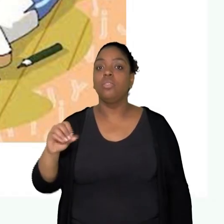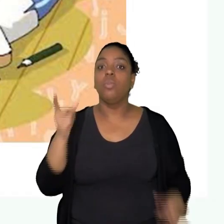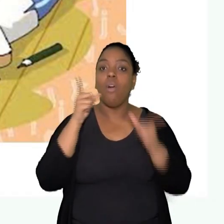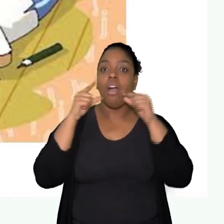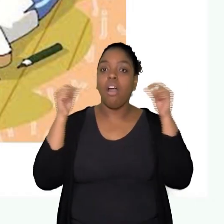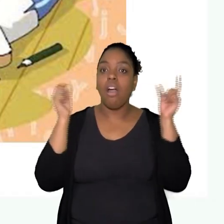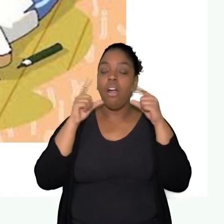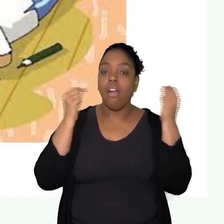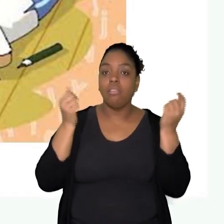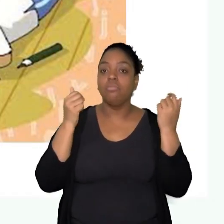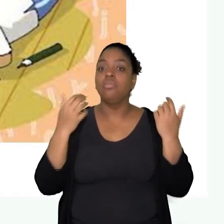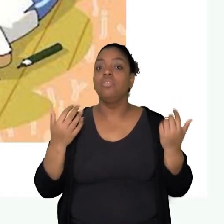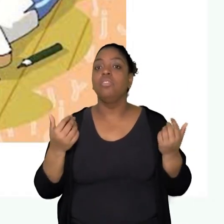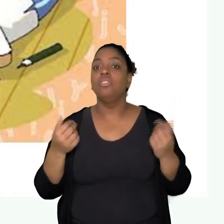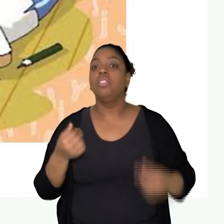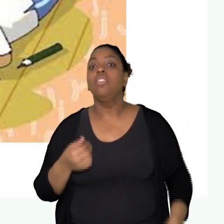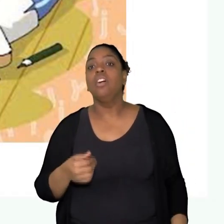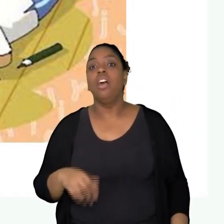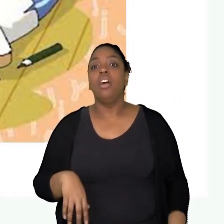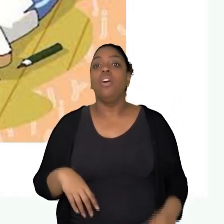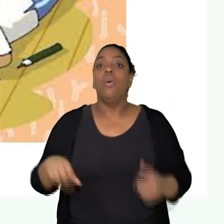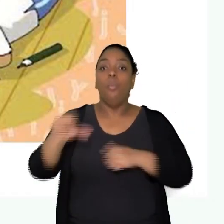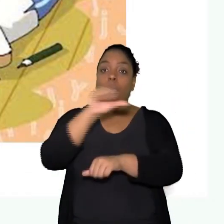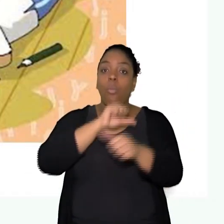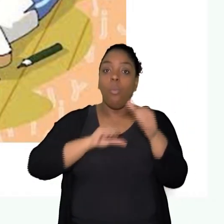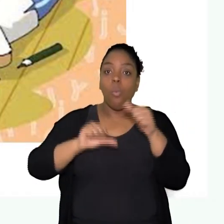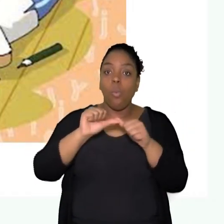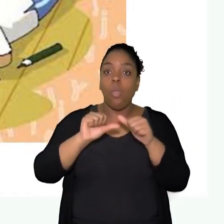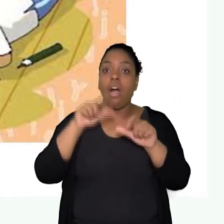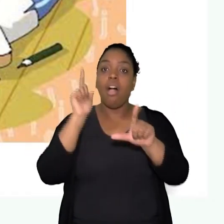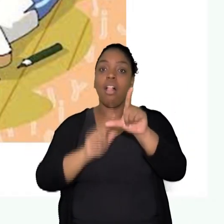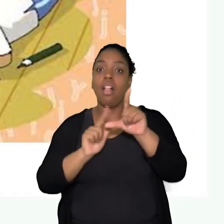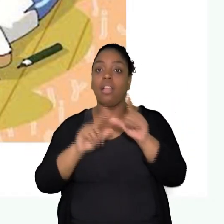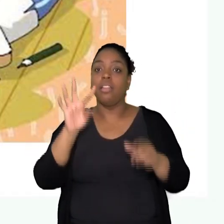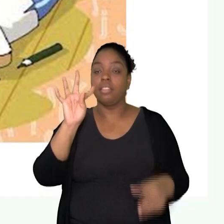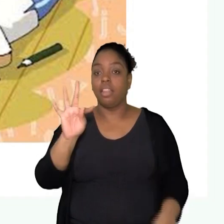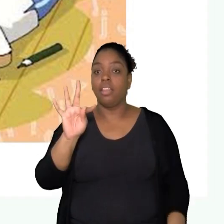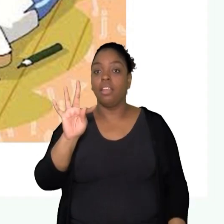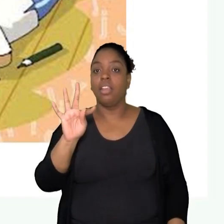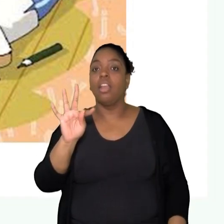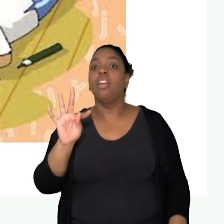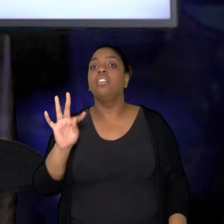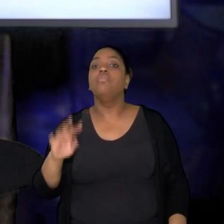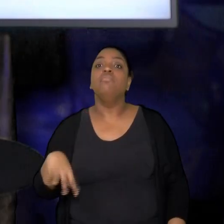Assim como se eu trocar pela letra T, transforma-se em tato.